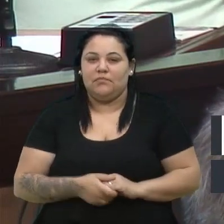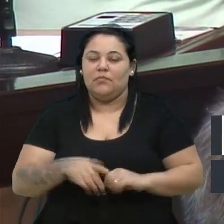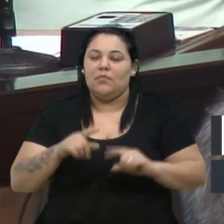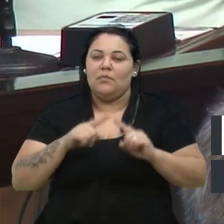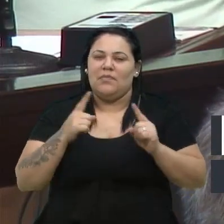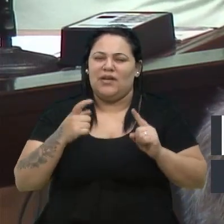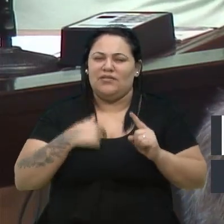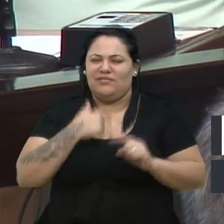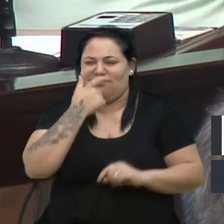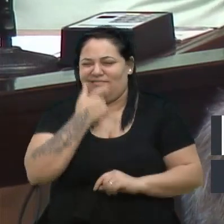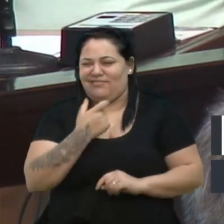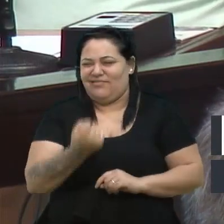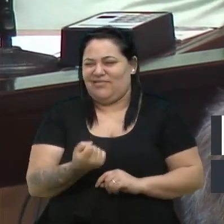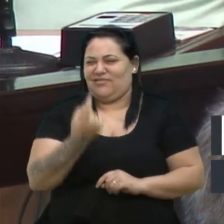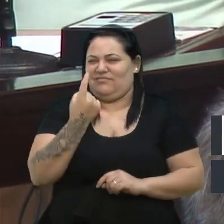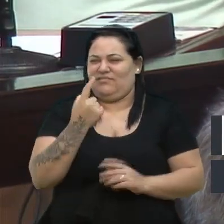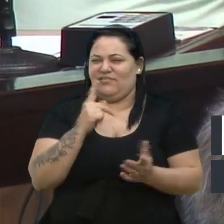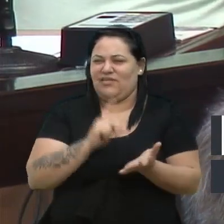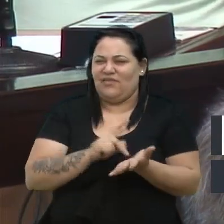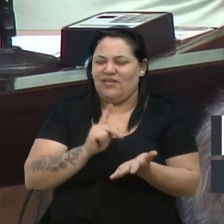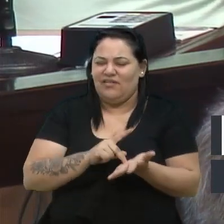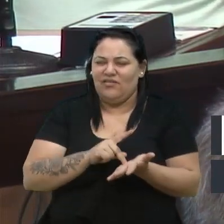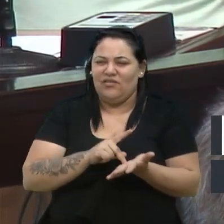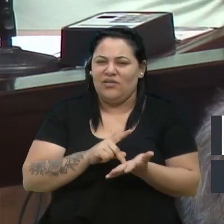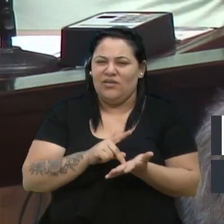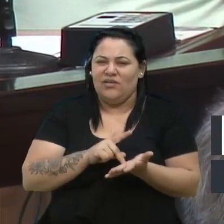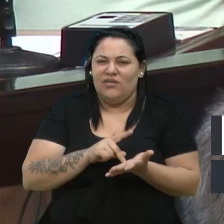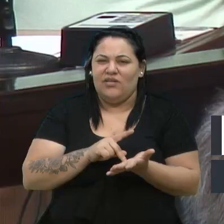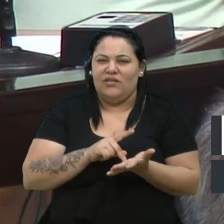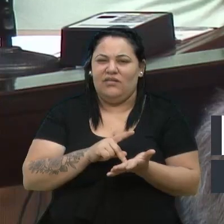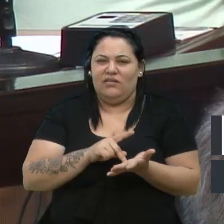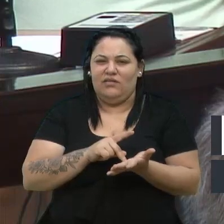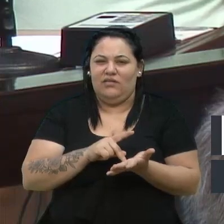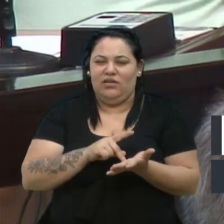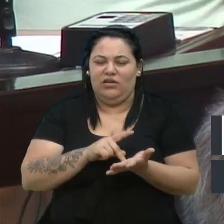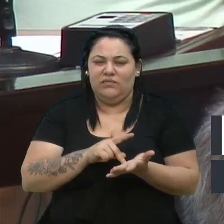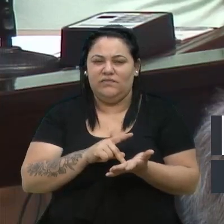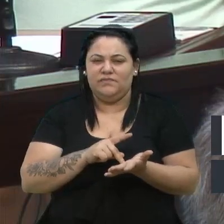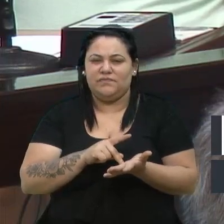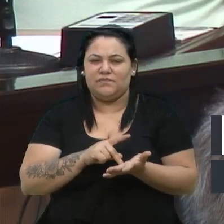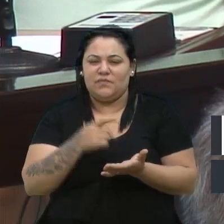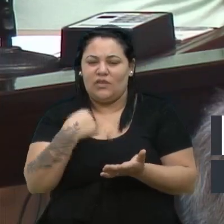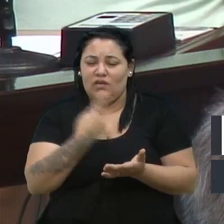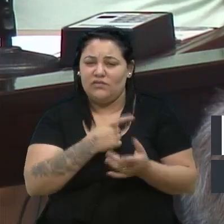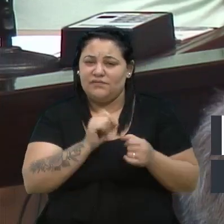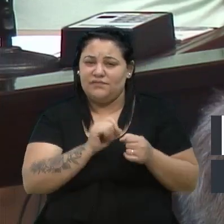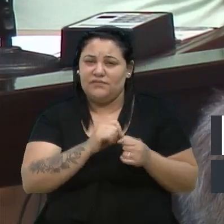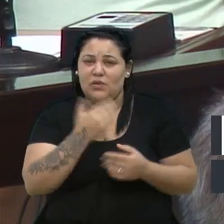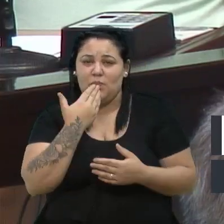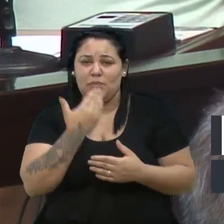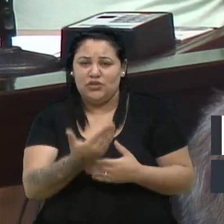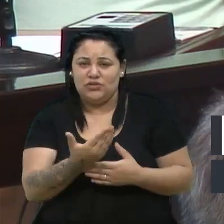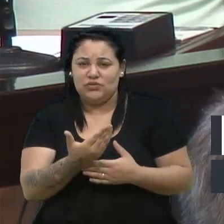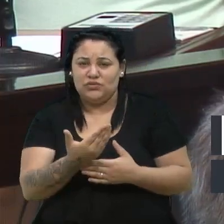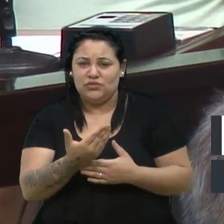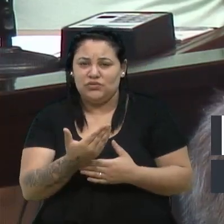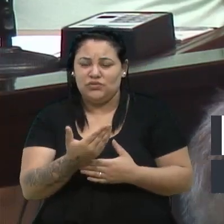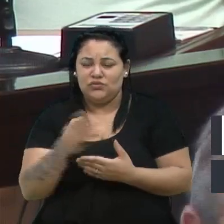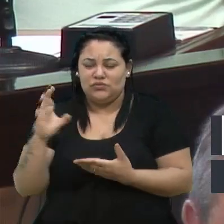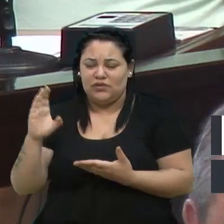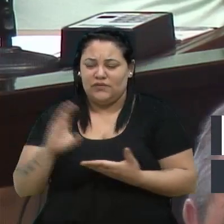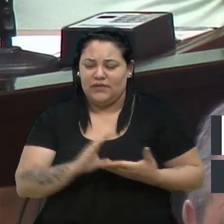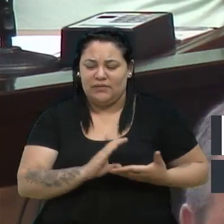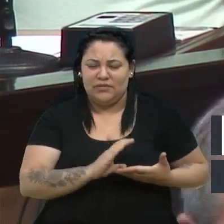causa estranheza, de fato, é que nós vamos estar aqui fazendo um pedido de uma emenda de